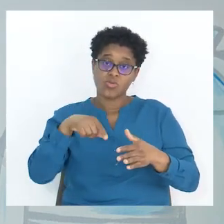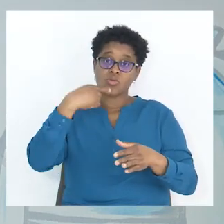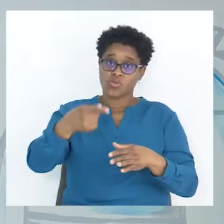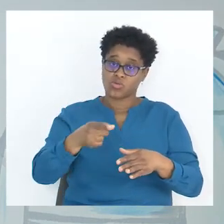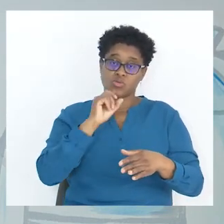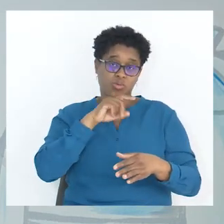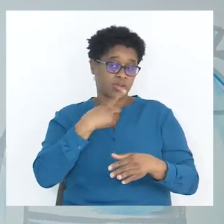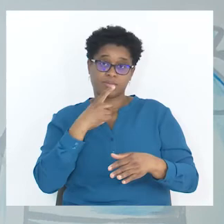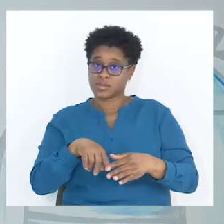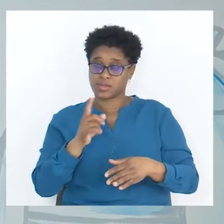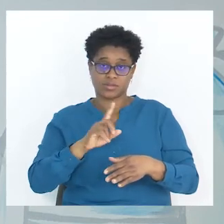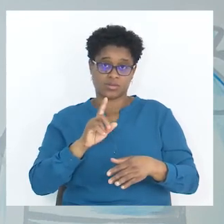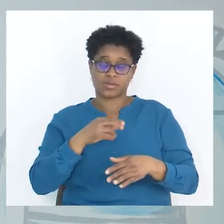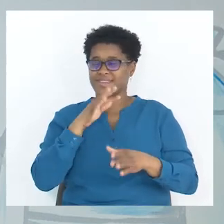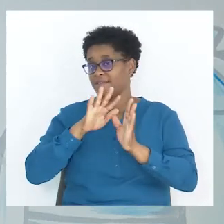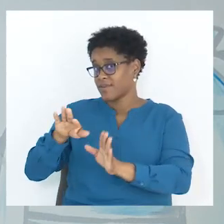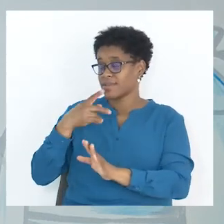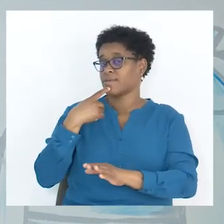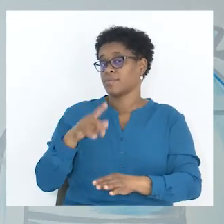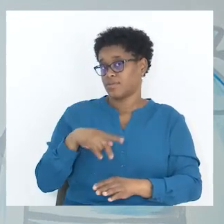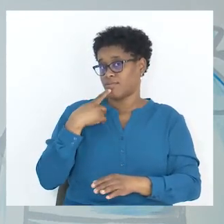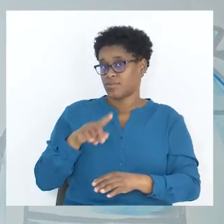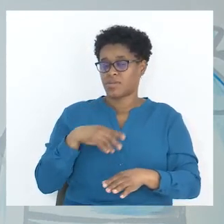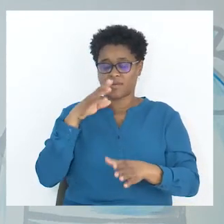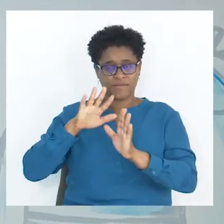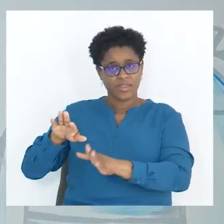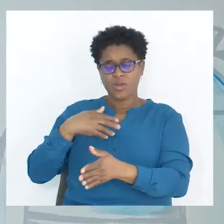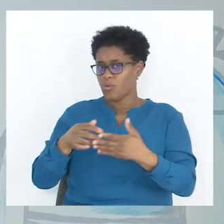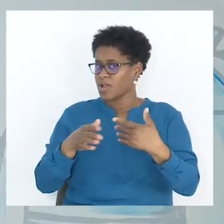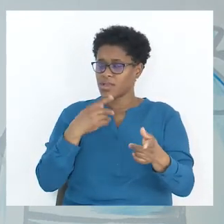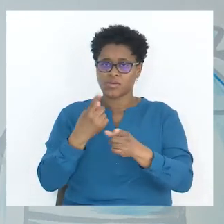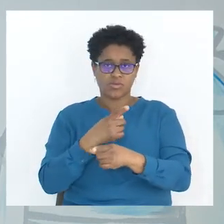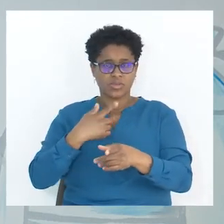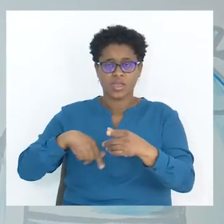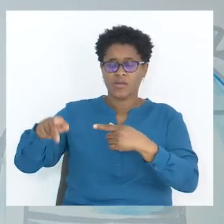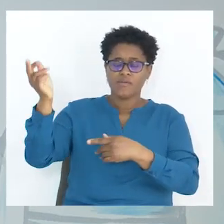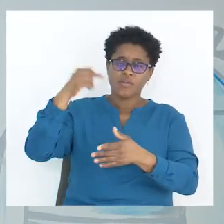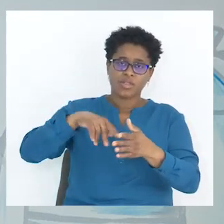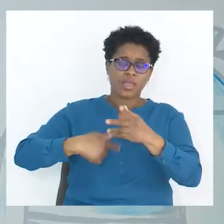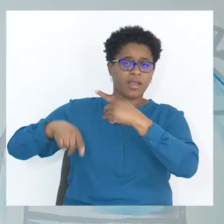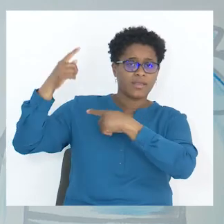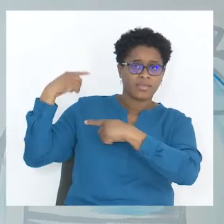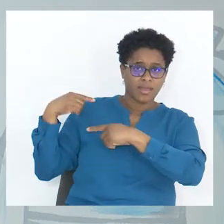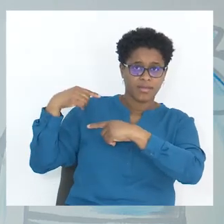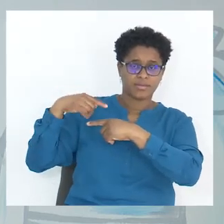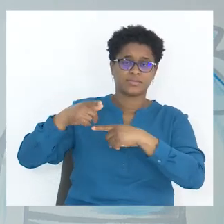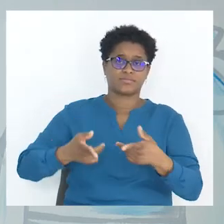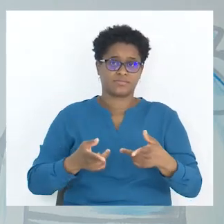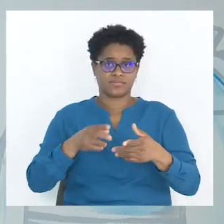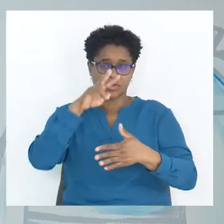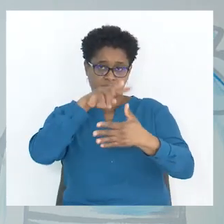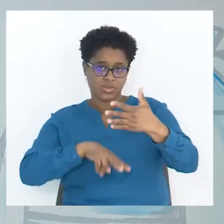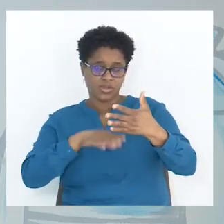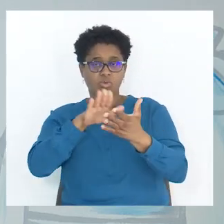outro e não tens que repetir. Evita a repetição, evita qualquer coisa como voltar atrás, vir à frente. Conexão